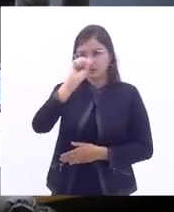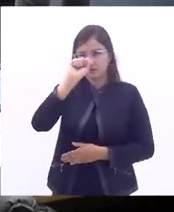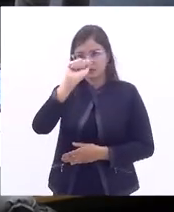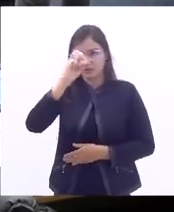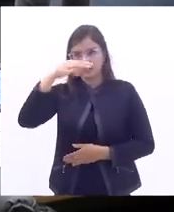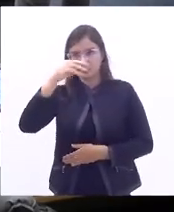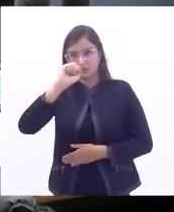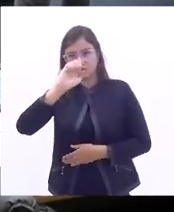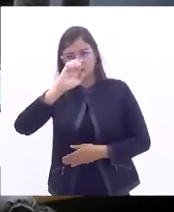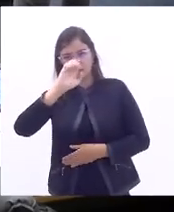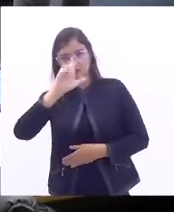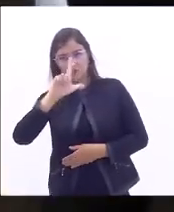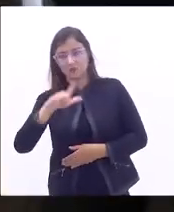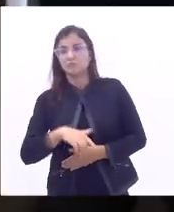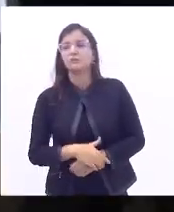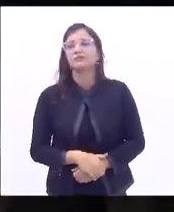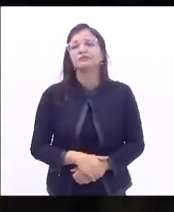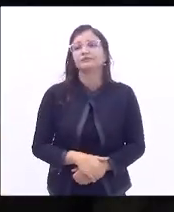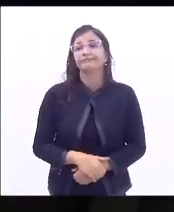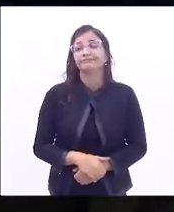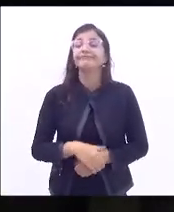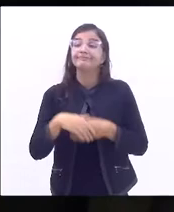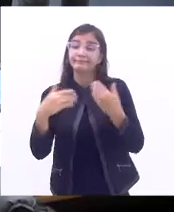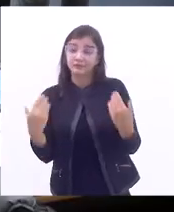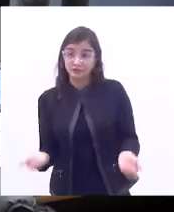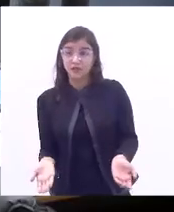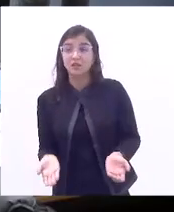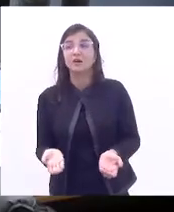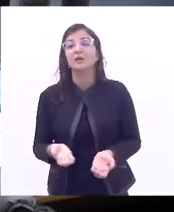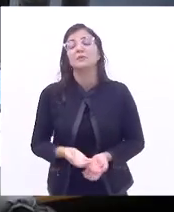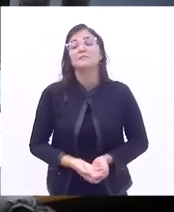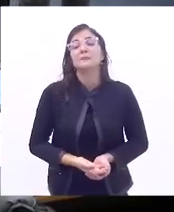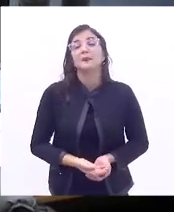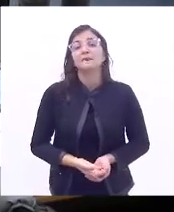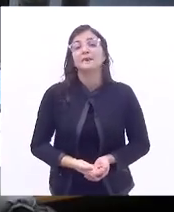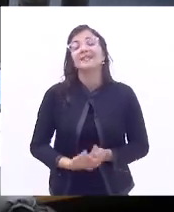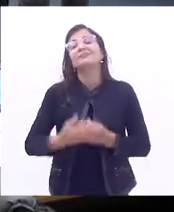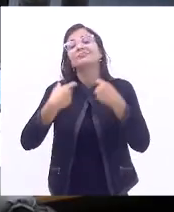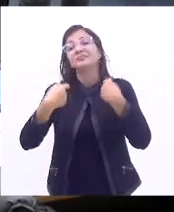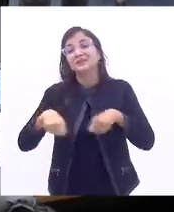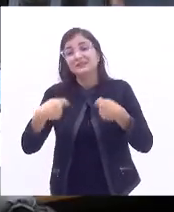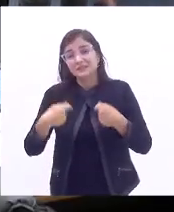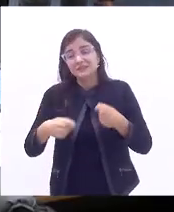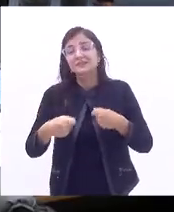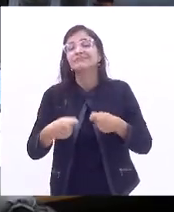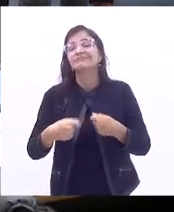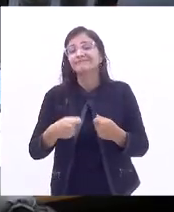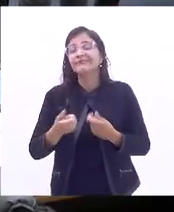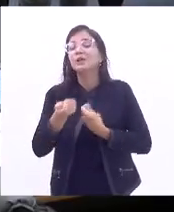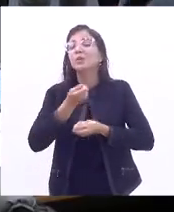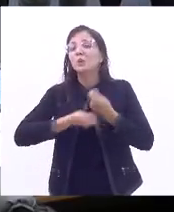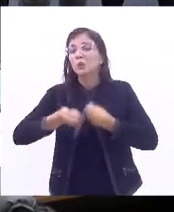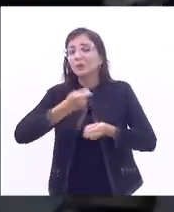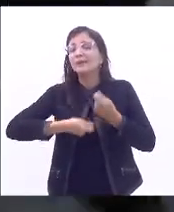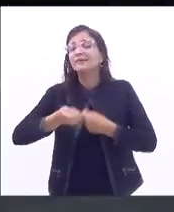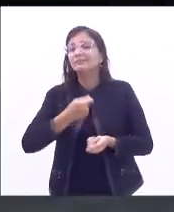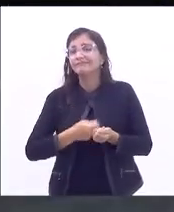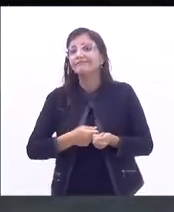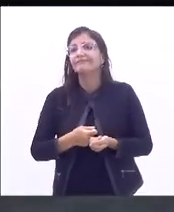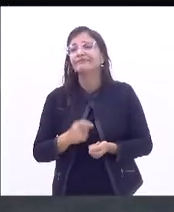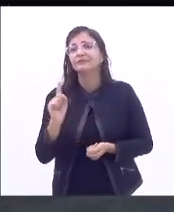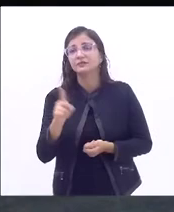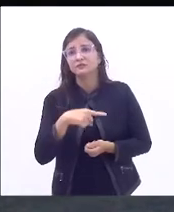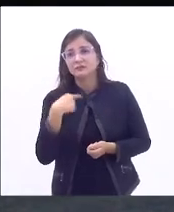deputados, esse empreendimento é necessário para a economia. Vamos instalar um